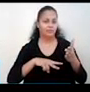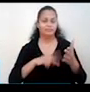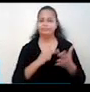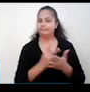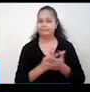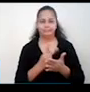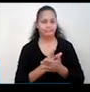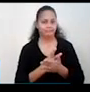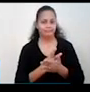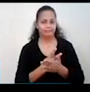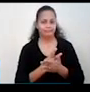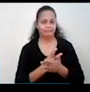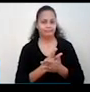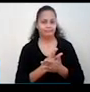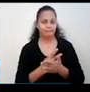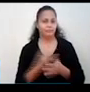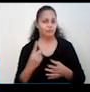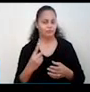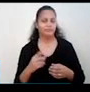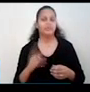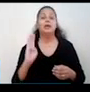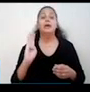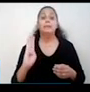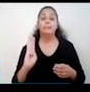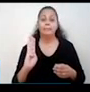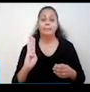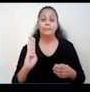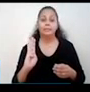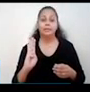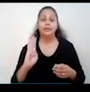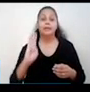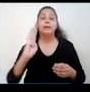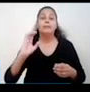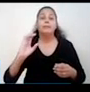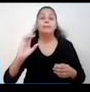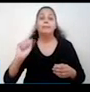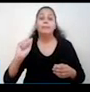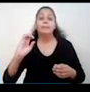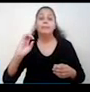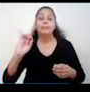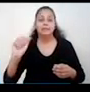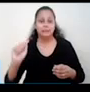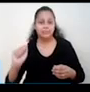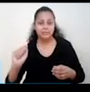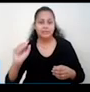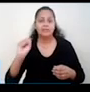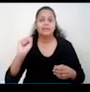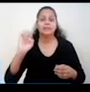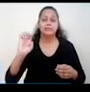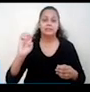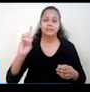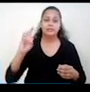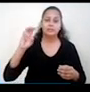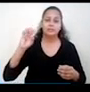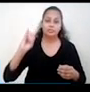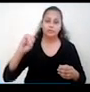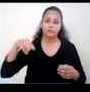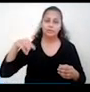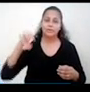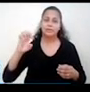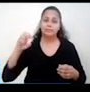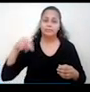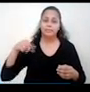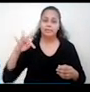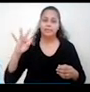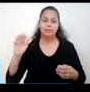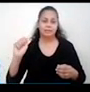não está aí nesse teste 1. B. Está em uma bacia sedimentar? A gente acompanha aqui, está numa bacia sedimentar.